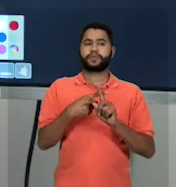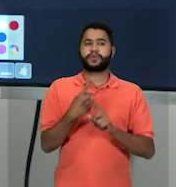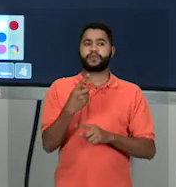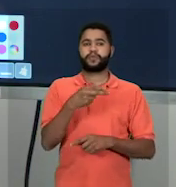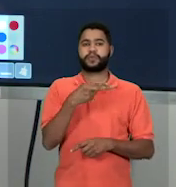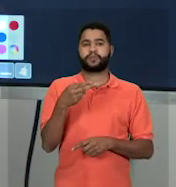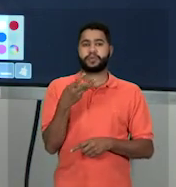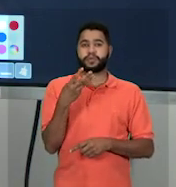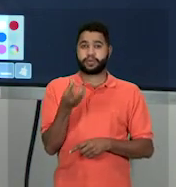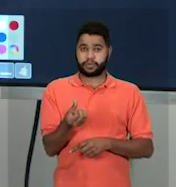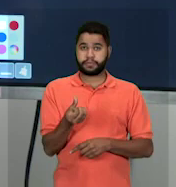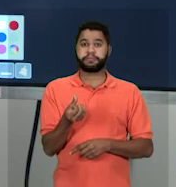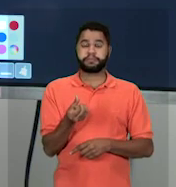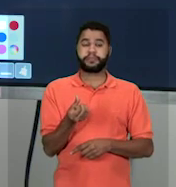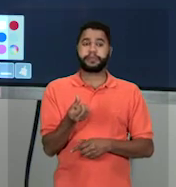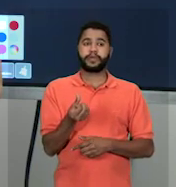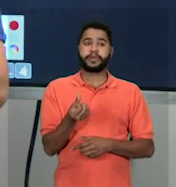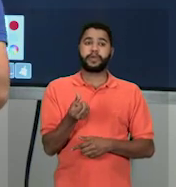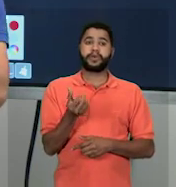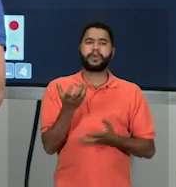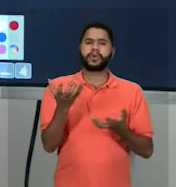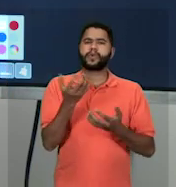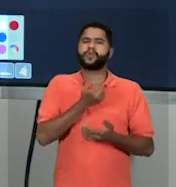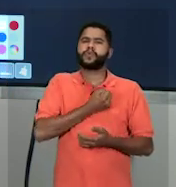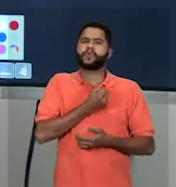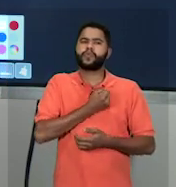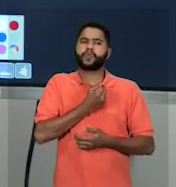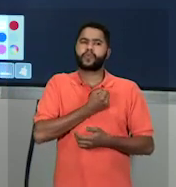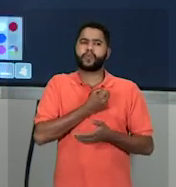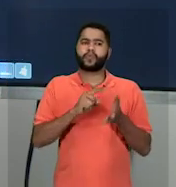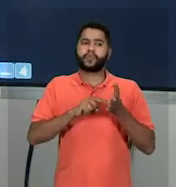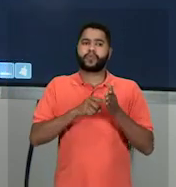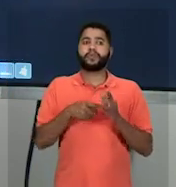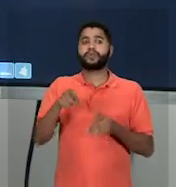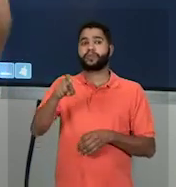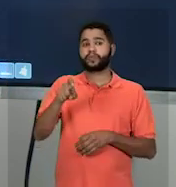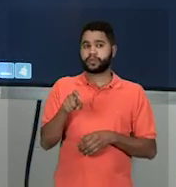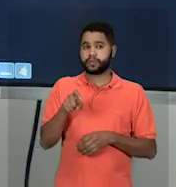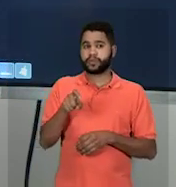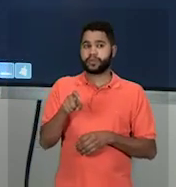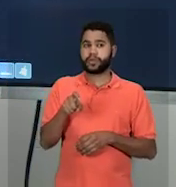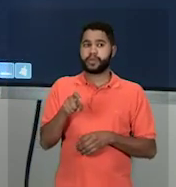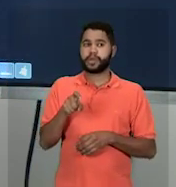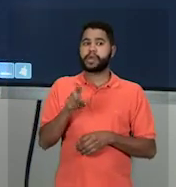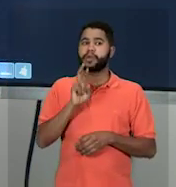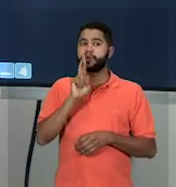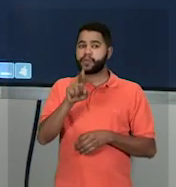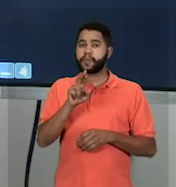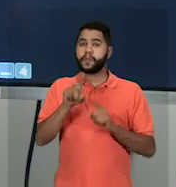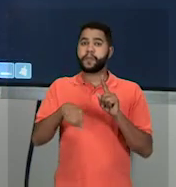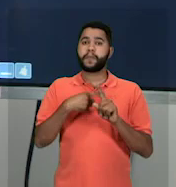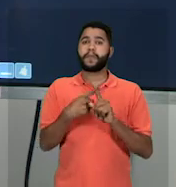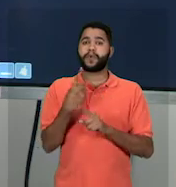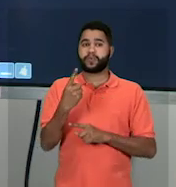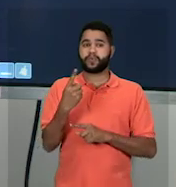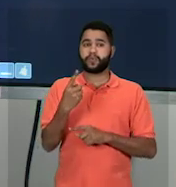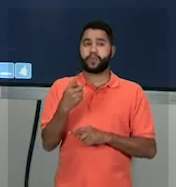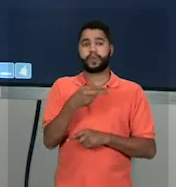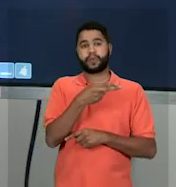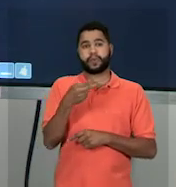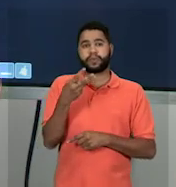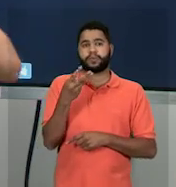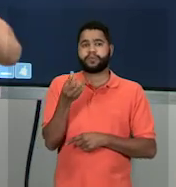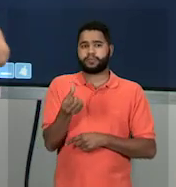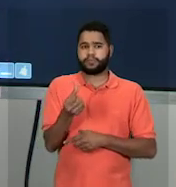36 então eu quero o número que multiplicado por si e pega o resultado é de só mais um Jesus e